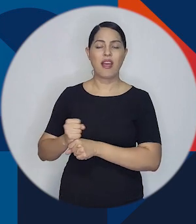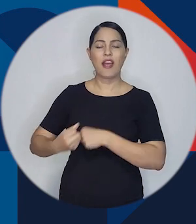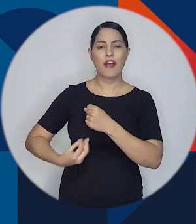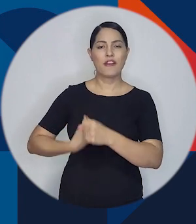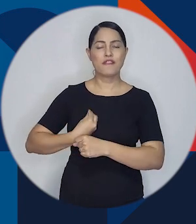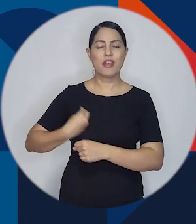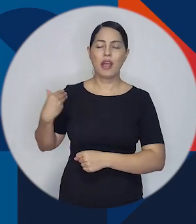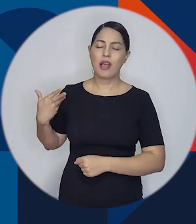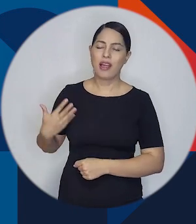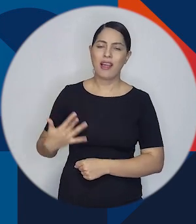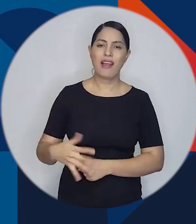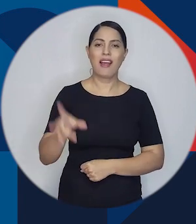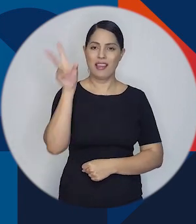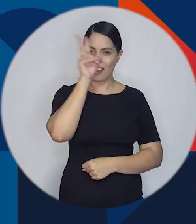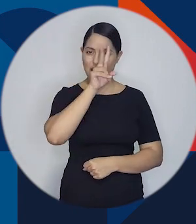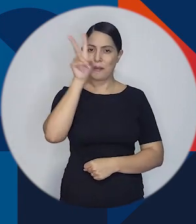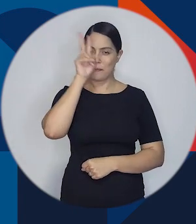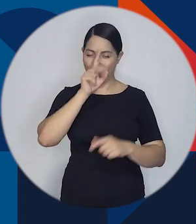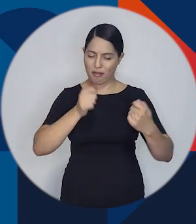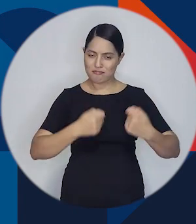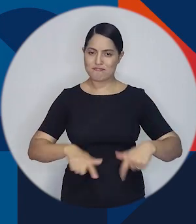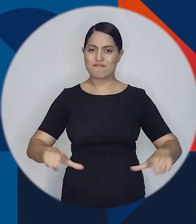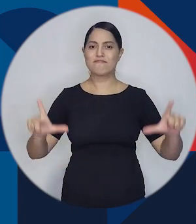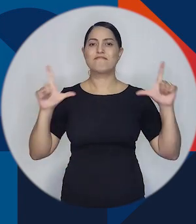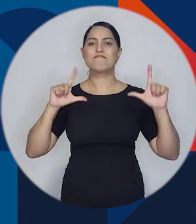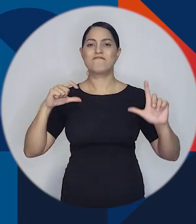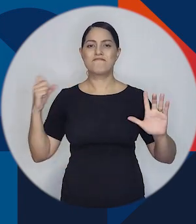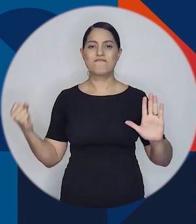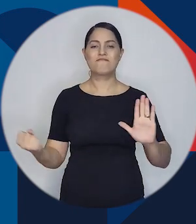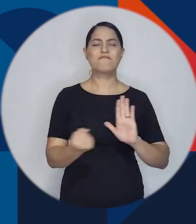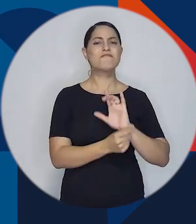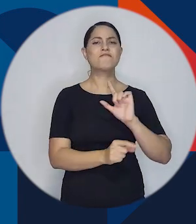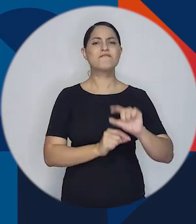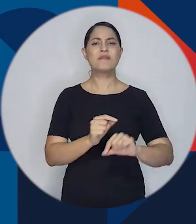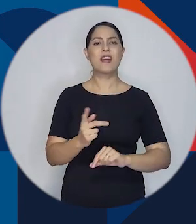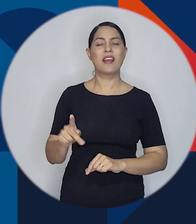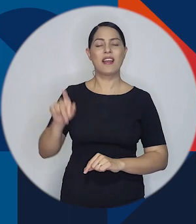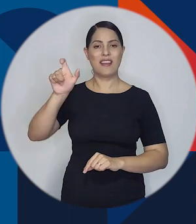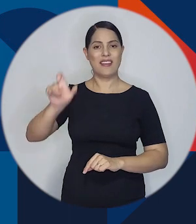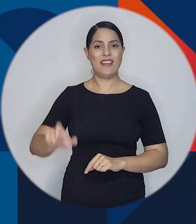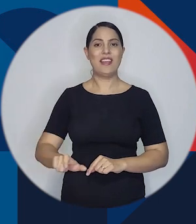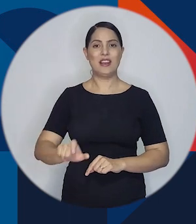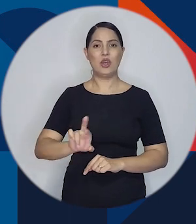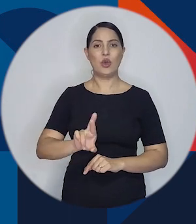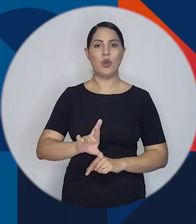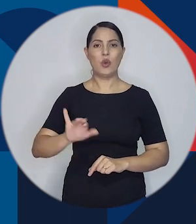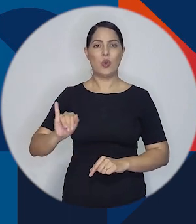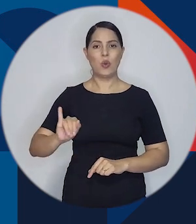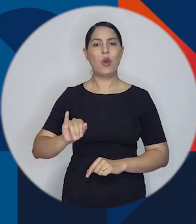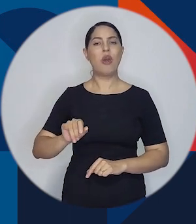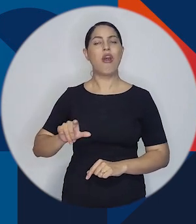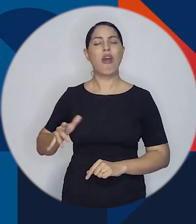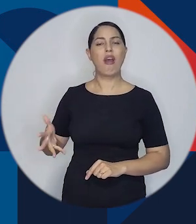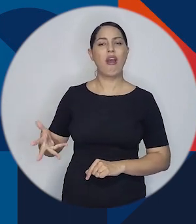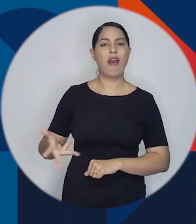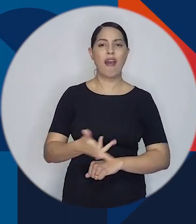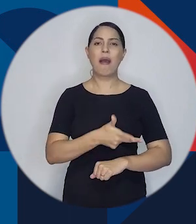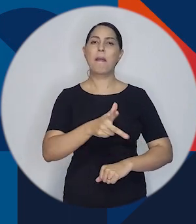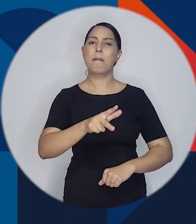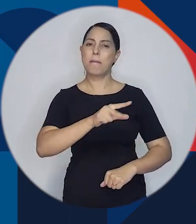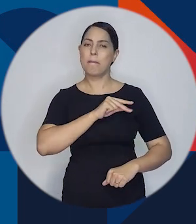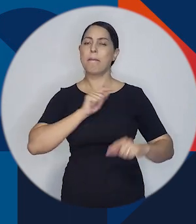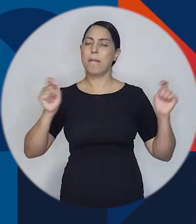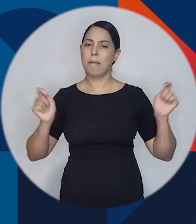sua perda, deve ser relembrado, destacado como uma personagem a